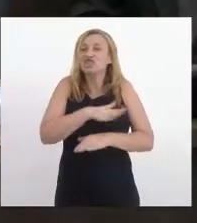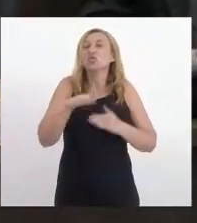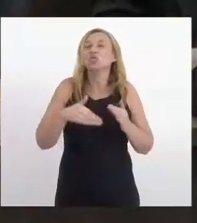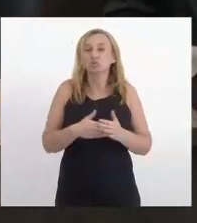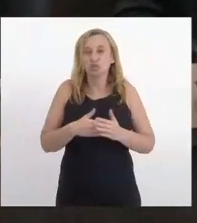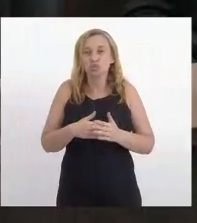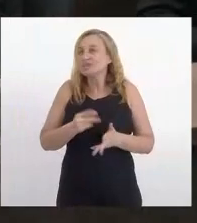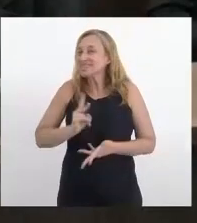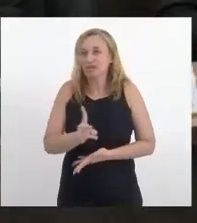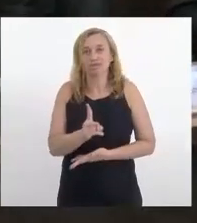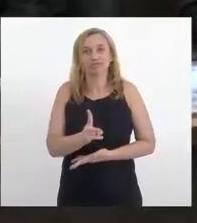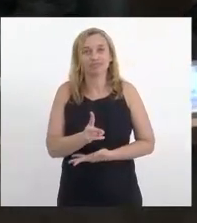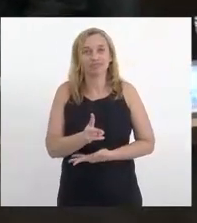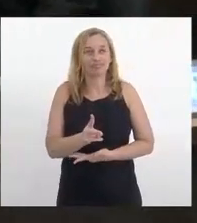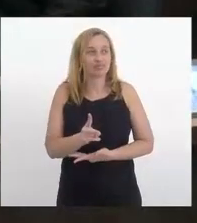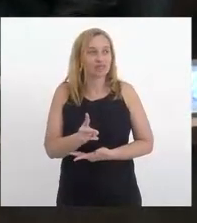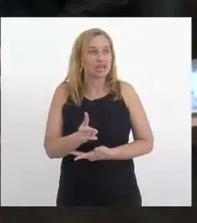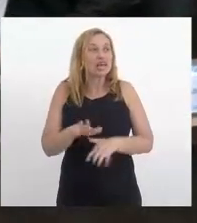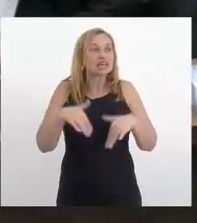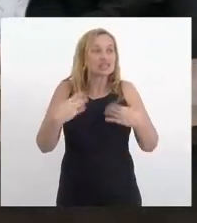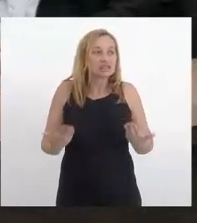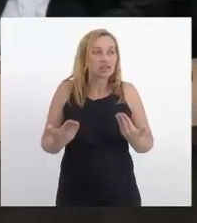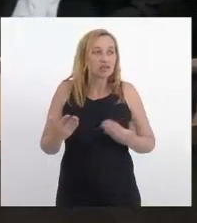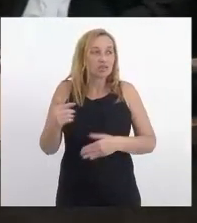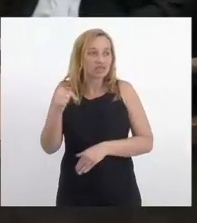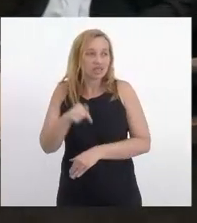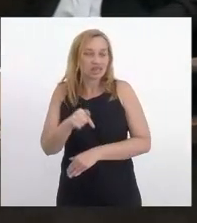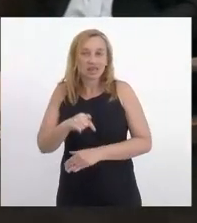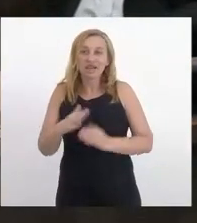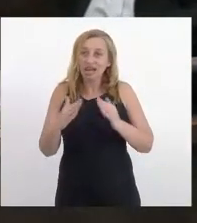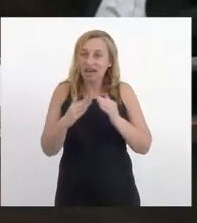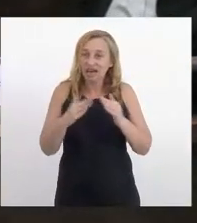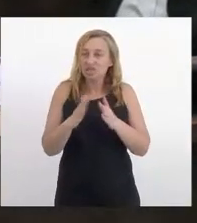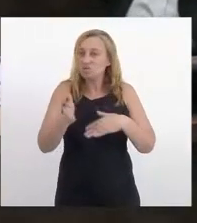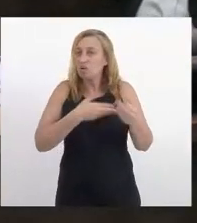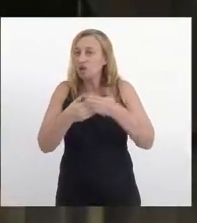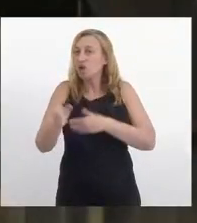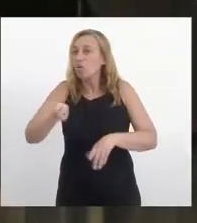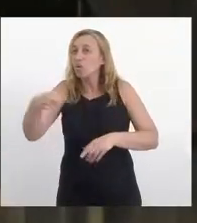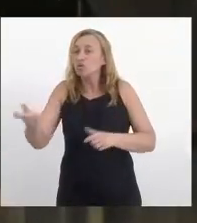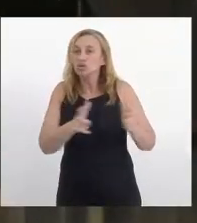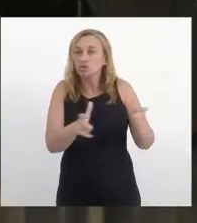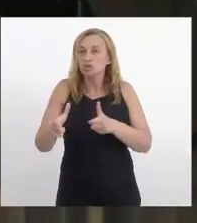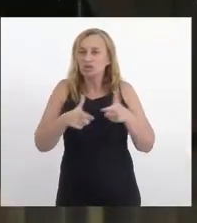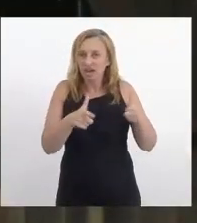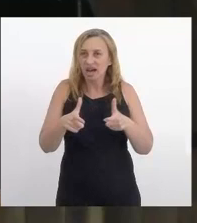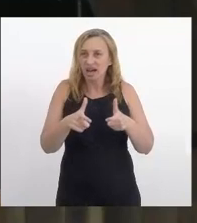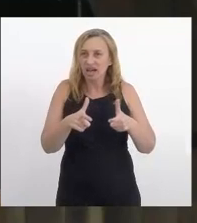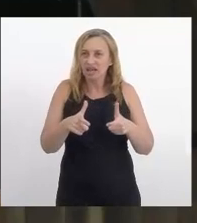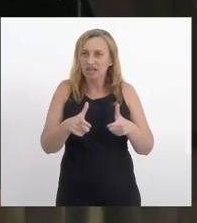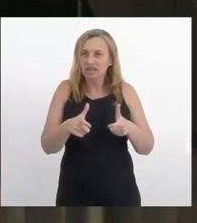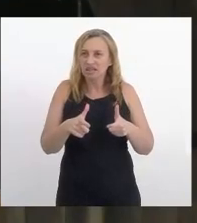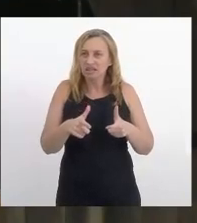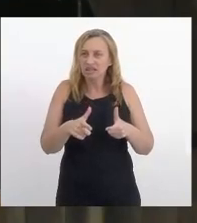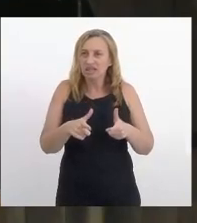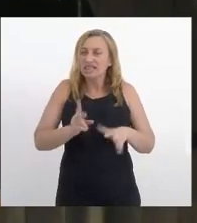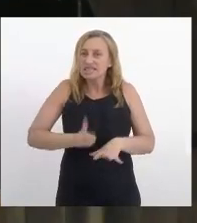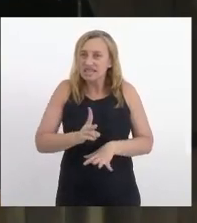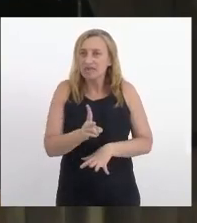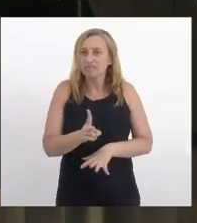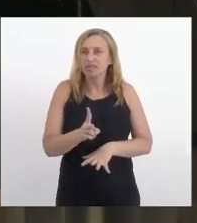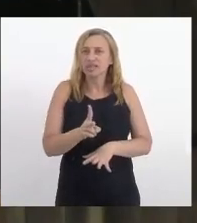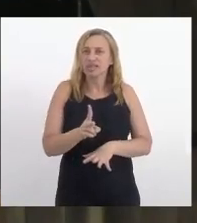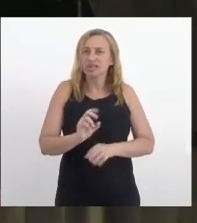outros, sempre. Então, que seja aqui nesta casa ou em qualquer outro lugar, uma defesa sempre,